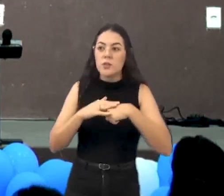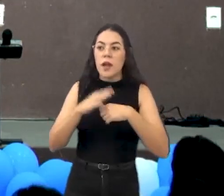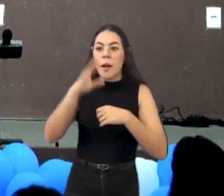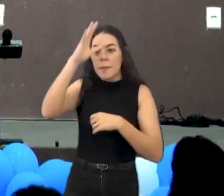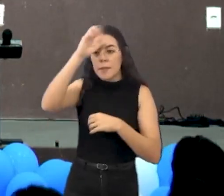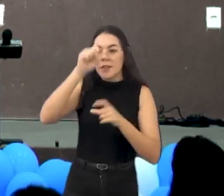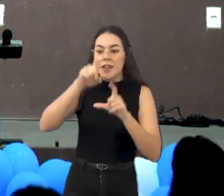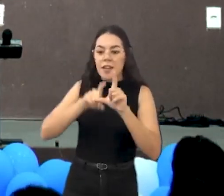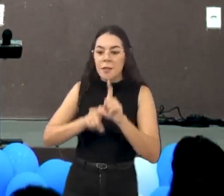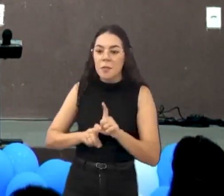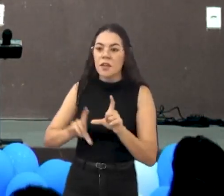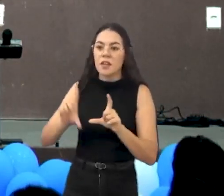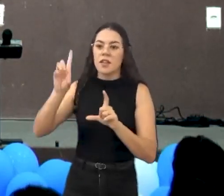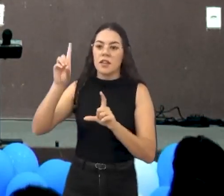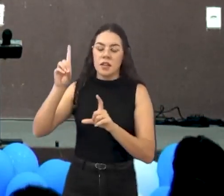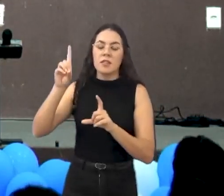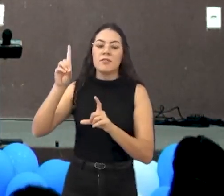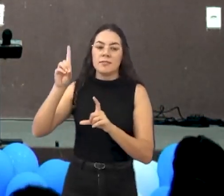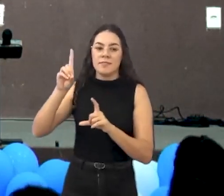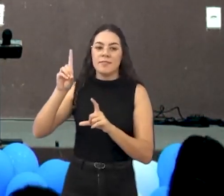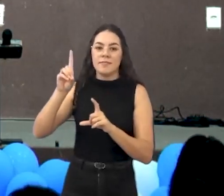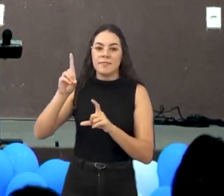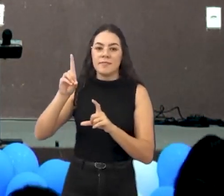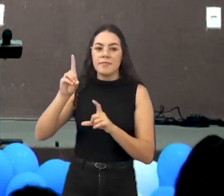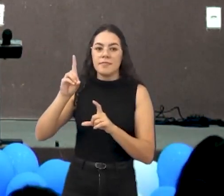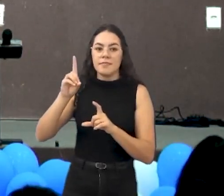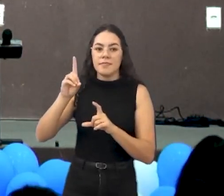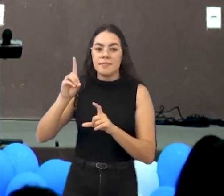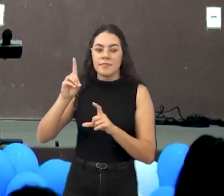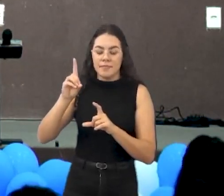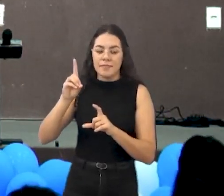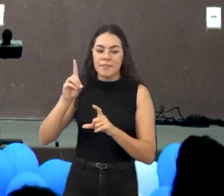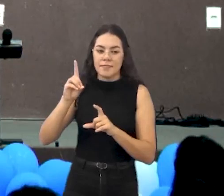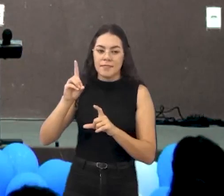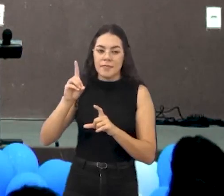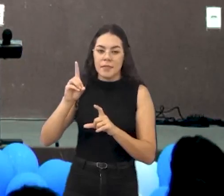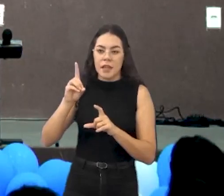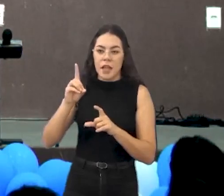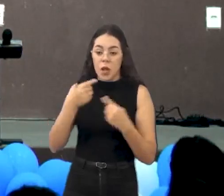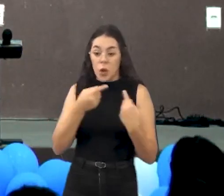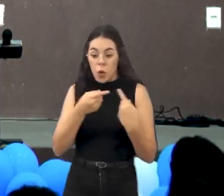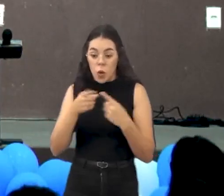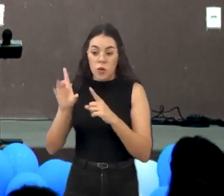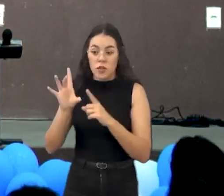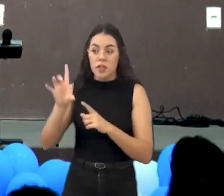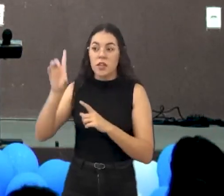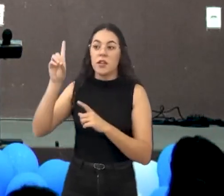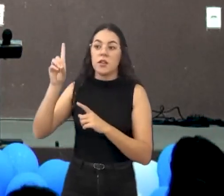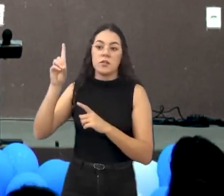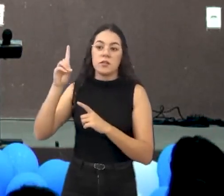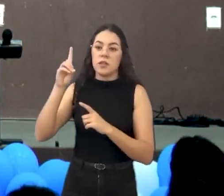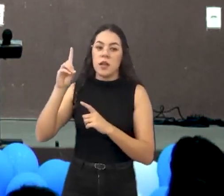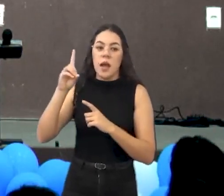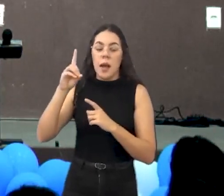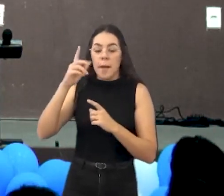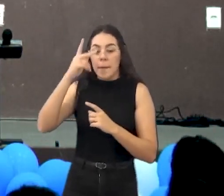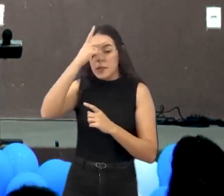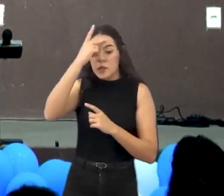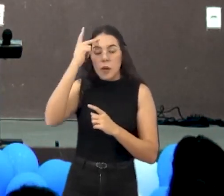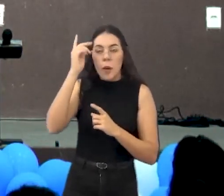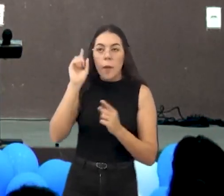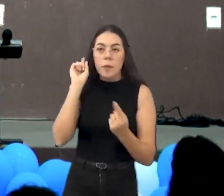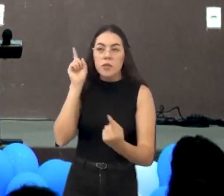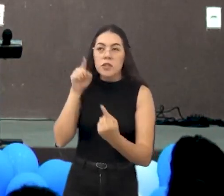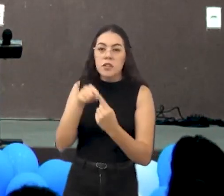que quando você se levanta contra um manso, você está se levantando contra Deus. Não é contra a pessoa, é contra o propósito que a pessoa está esperando Deus